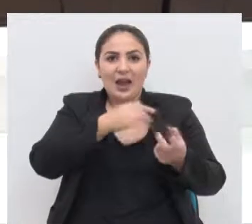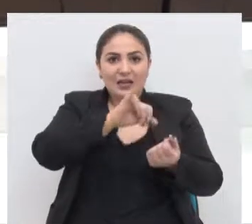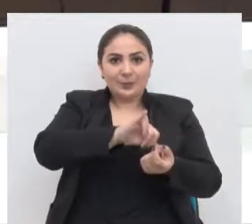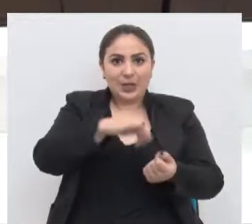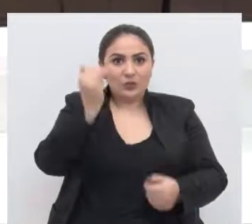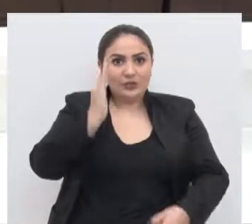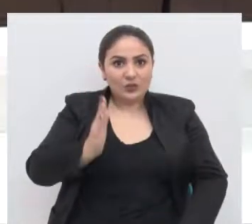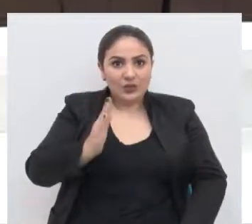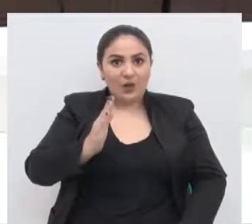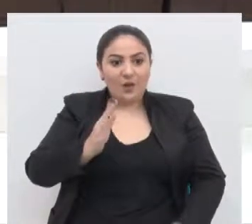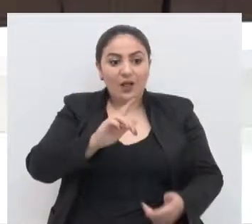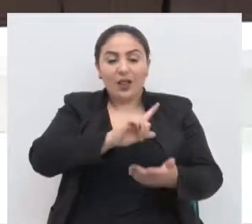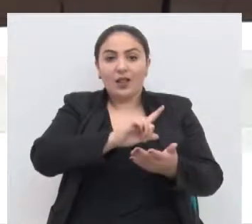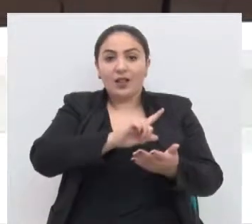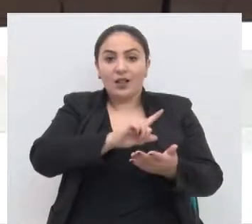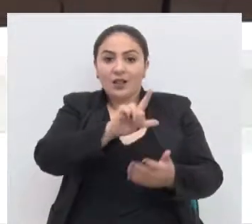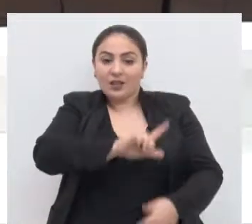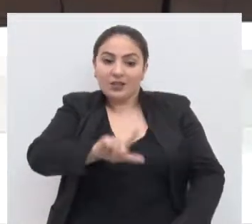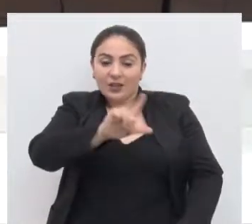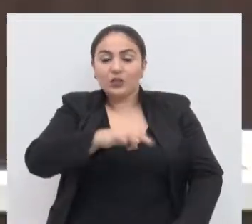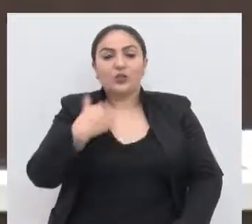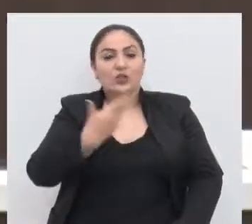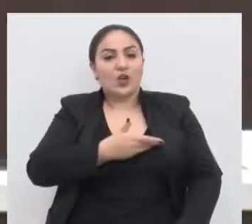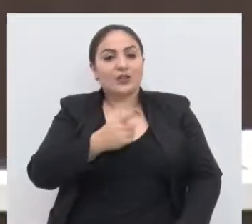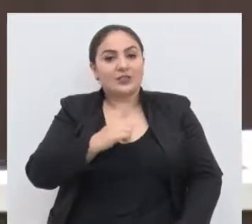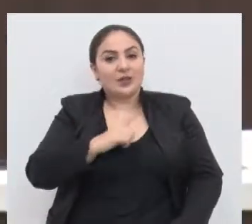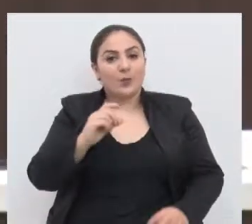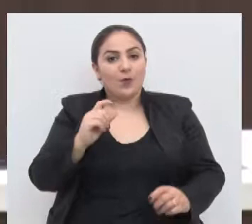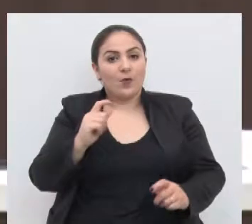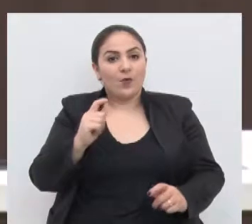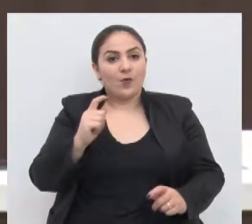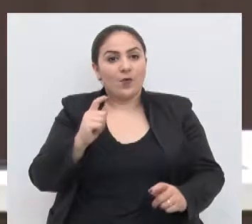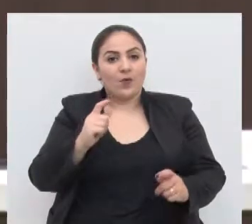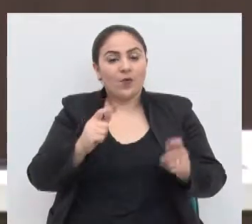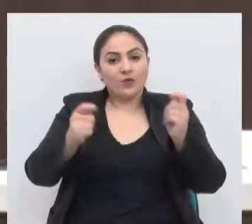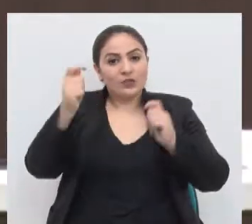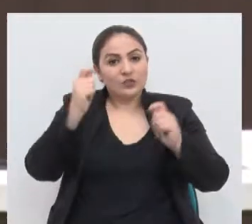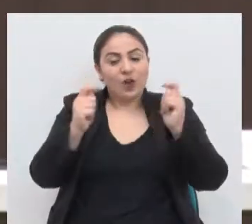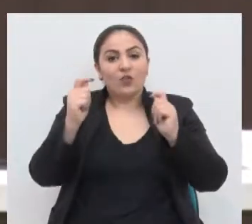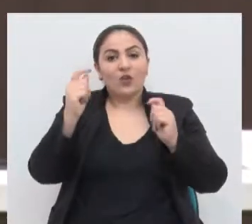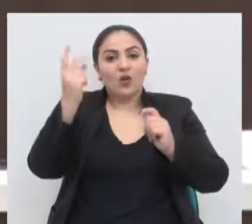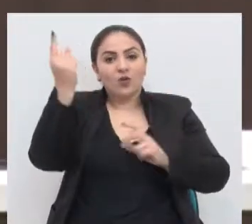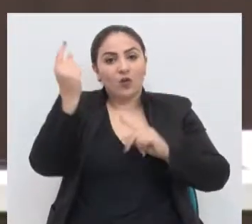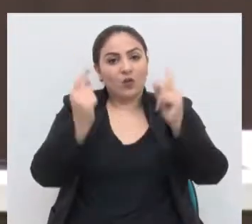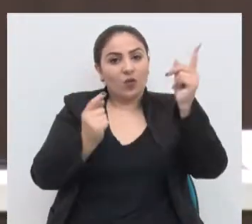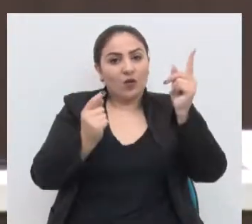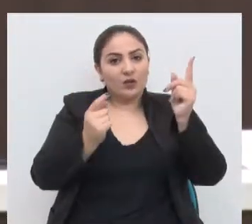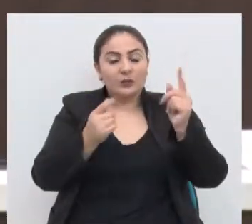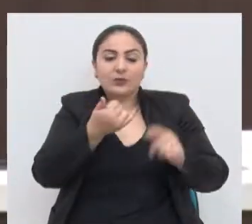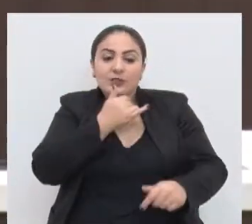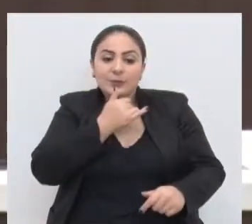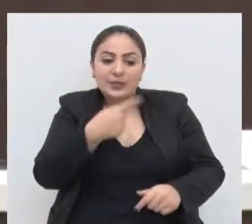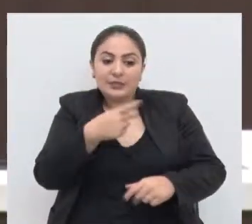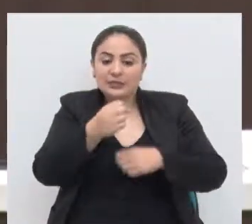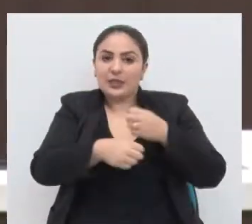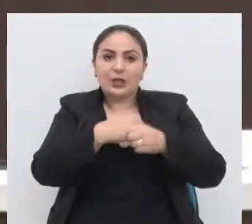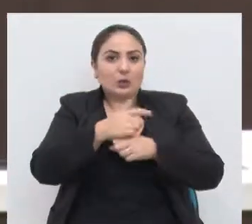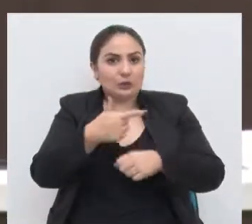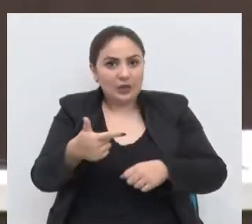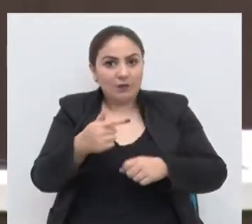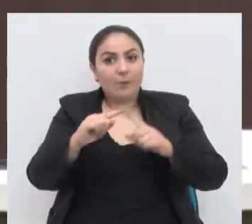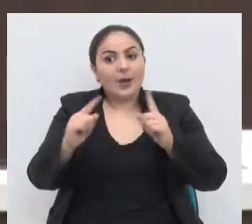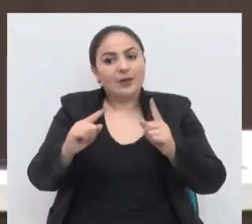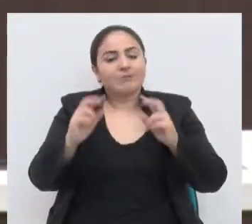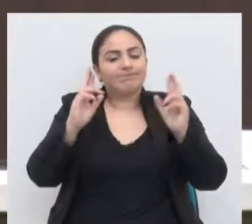literatura, nós temos o Festival do Folclore, infelizmente esse ano não saiu, mas o ano que vem, se Deus quiser, terá a